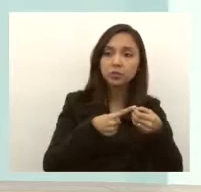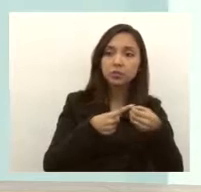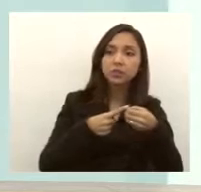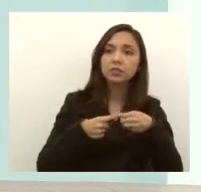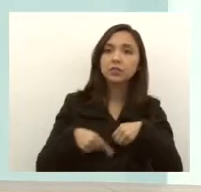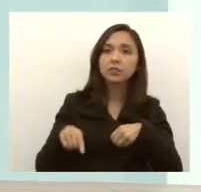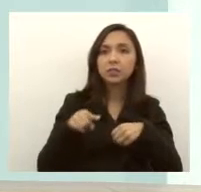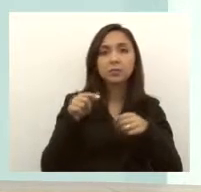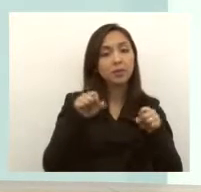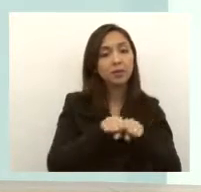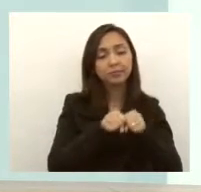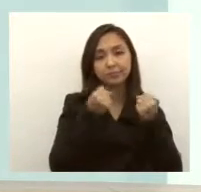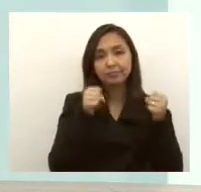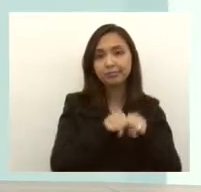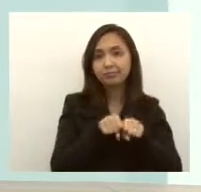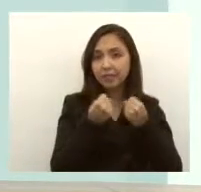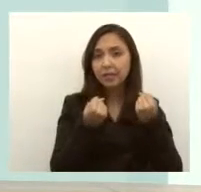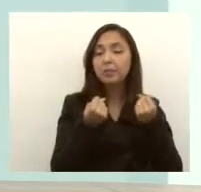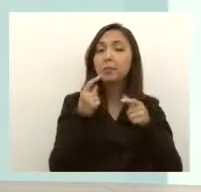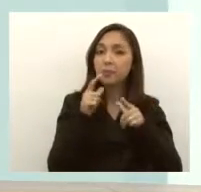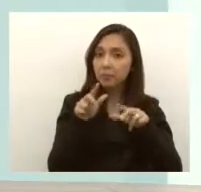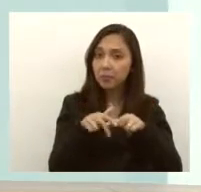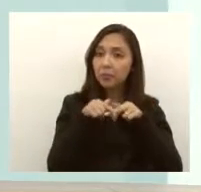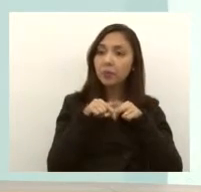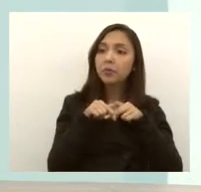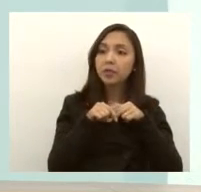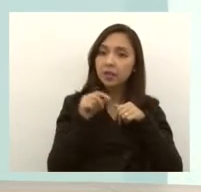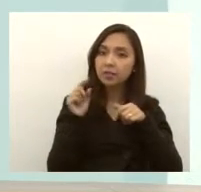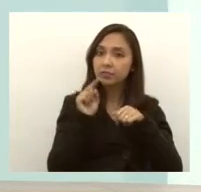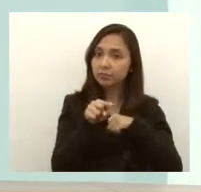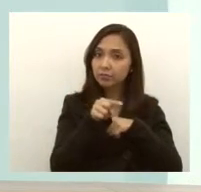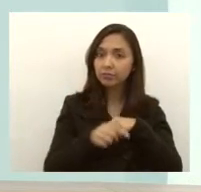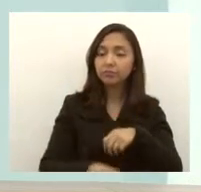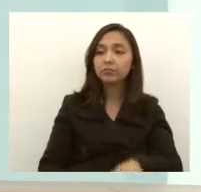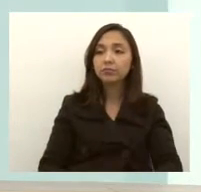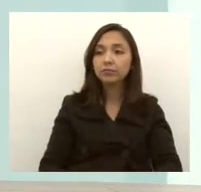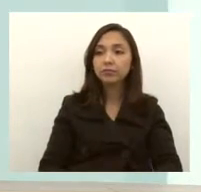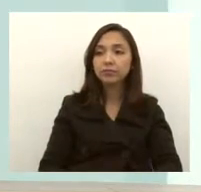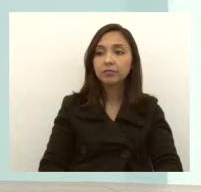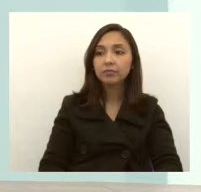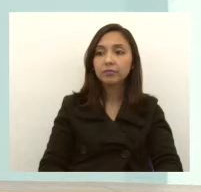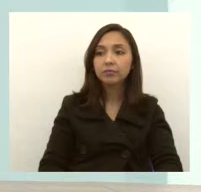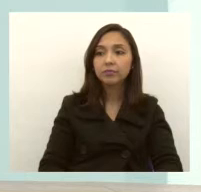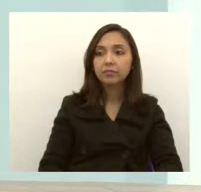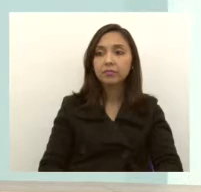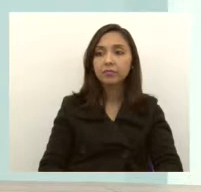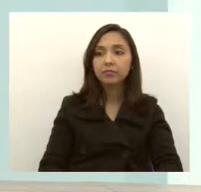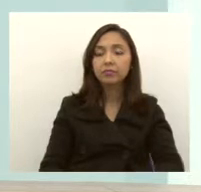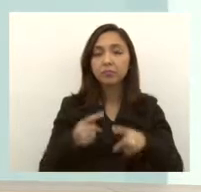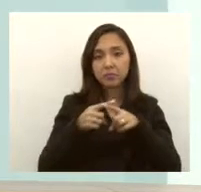está nessa desgraceira toda, justamente por isso. Porque